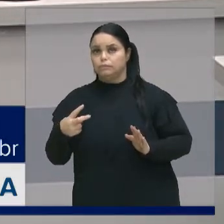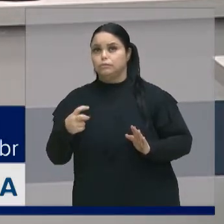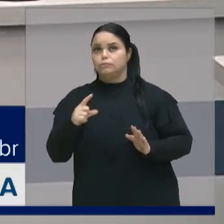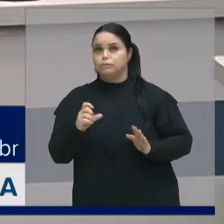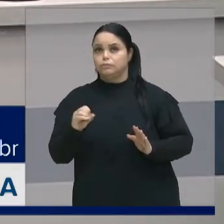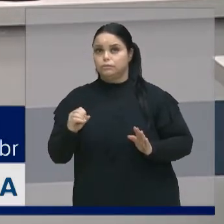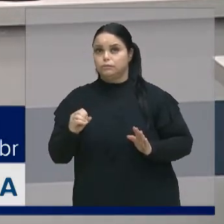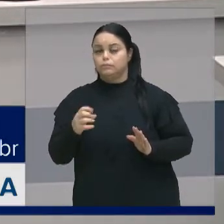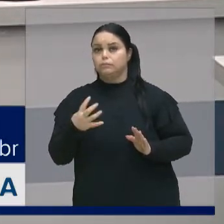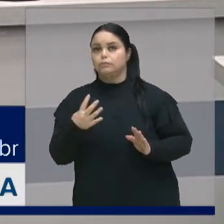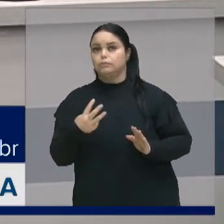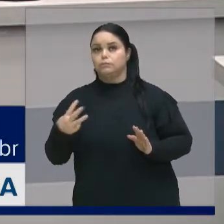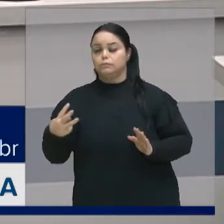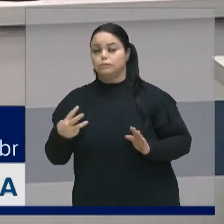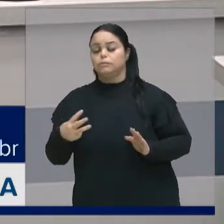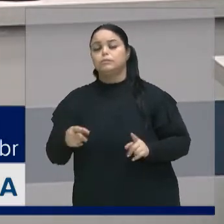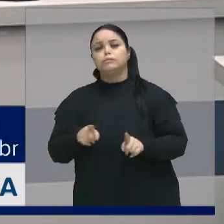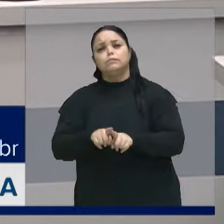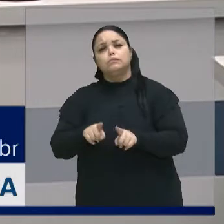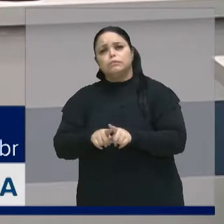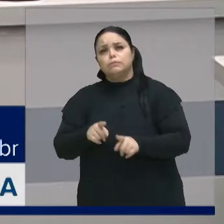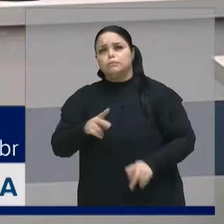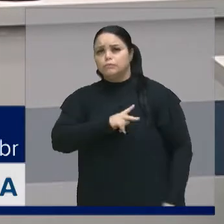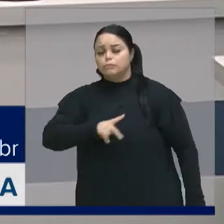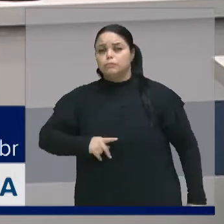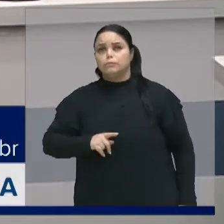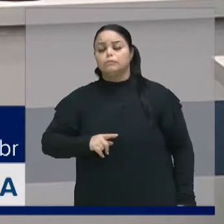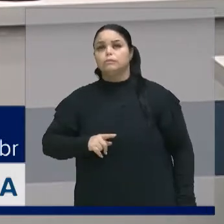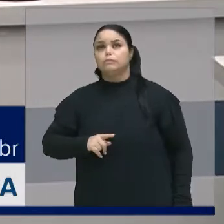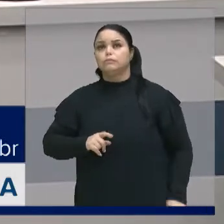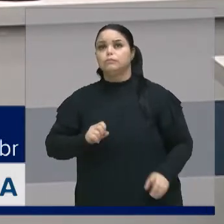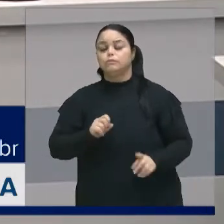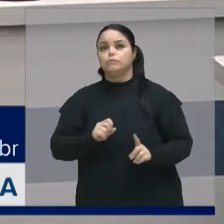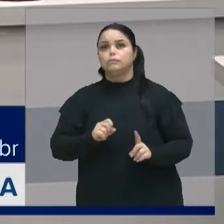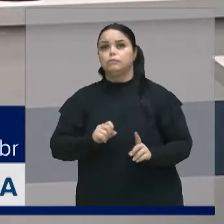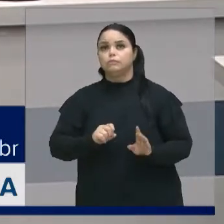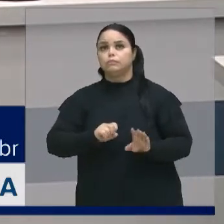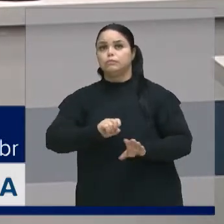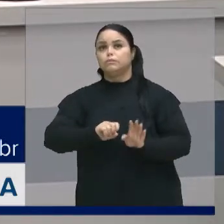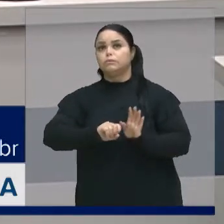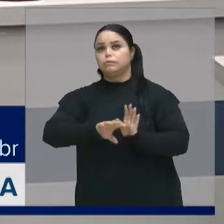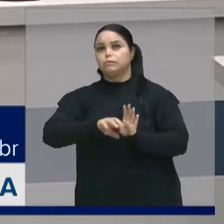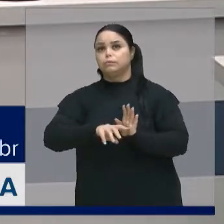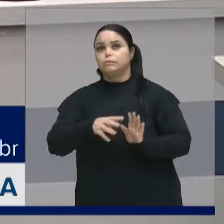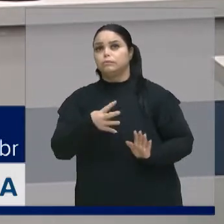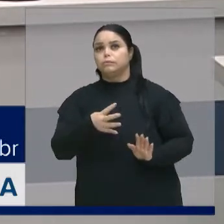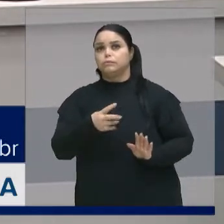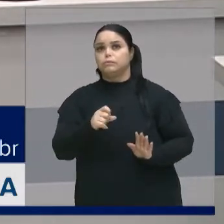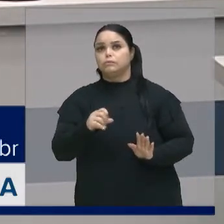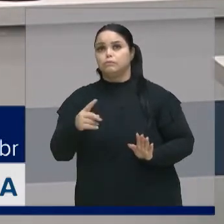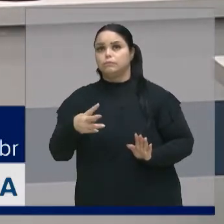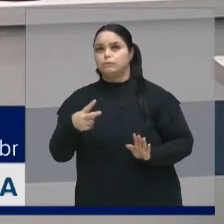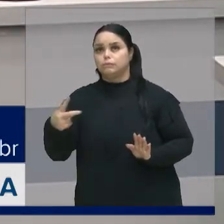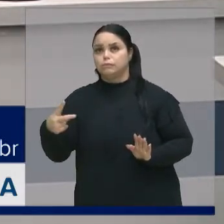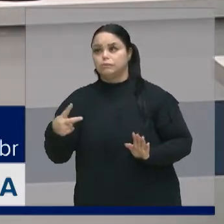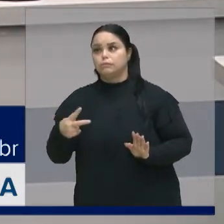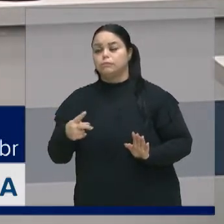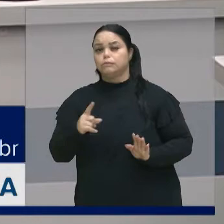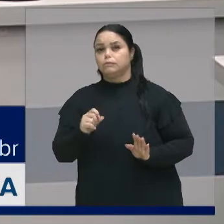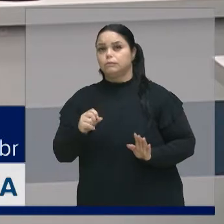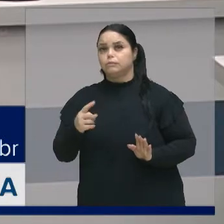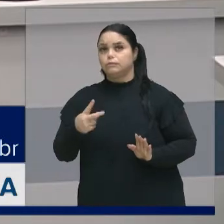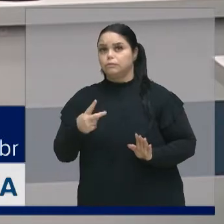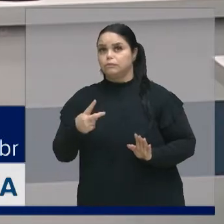1043. E também, presidente, solicitar o destaque nos requerimentos 1032, 1035